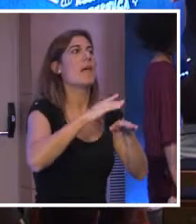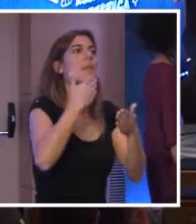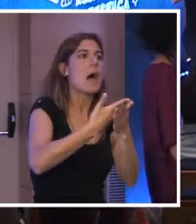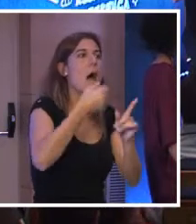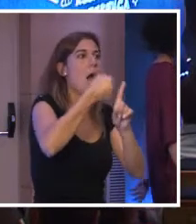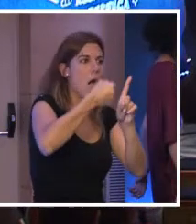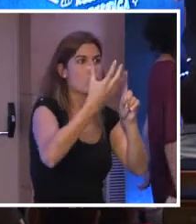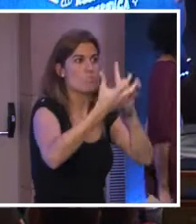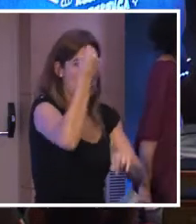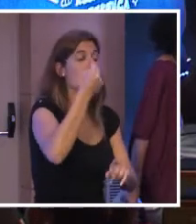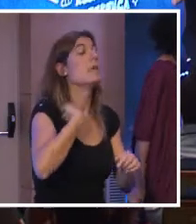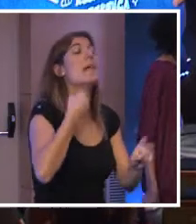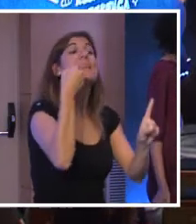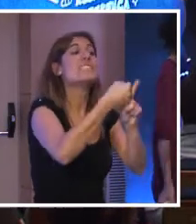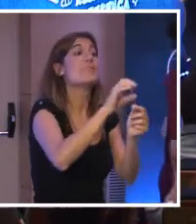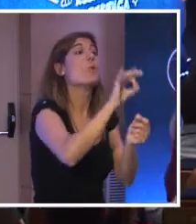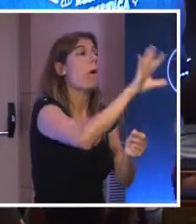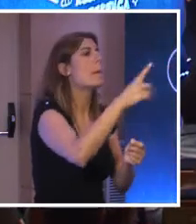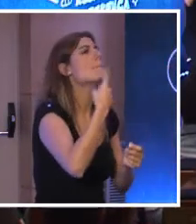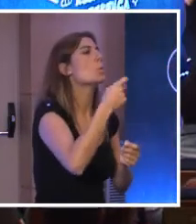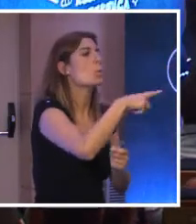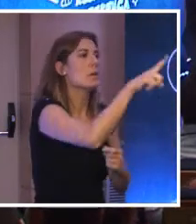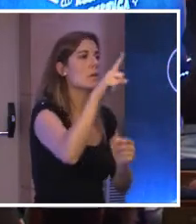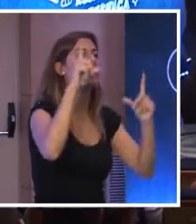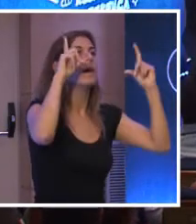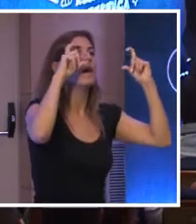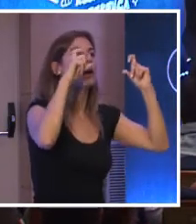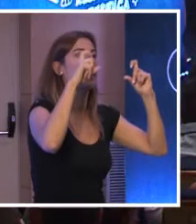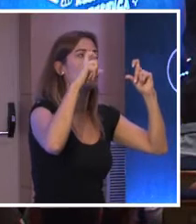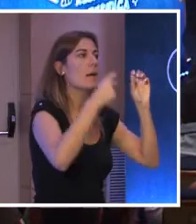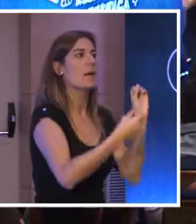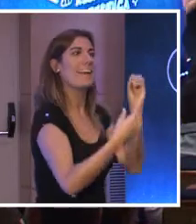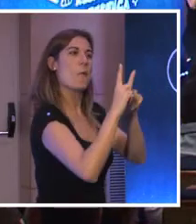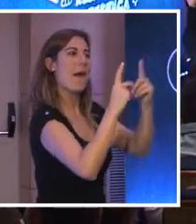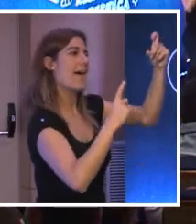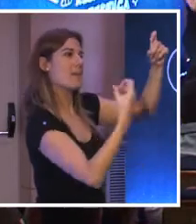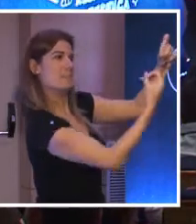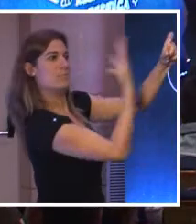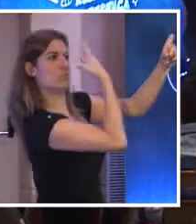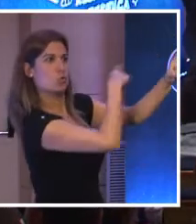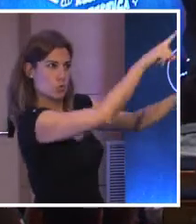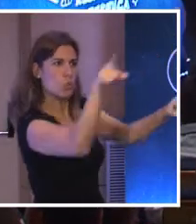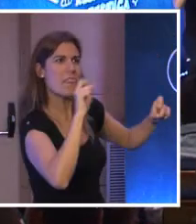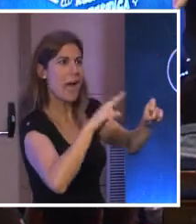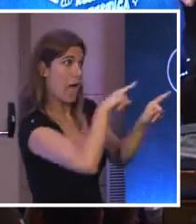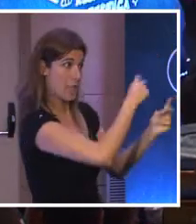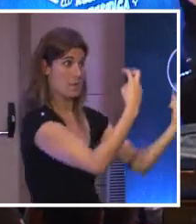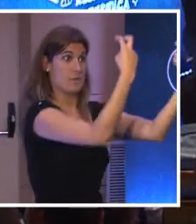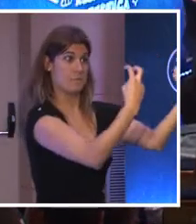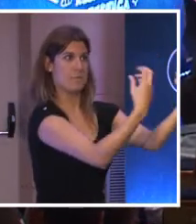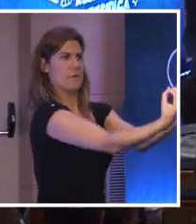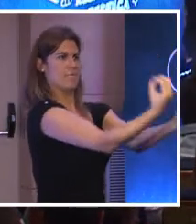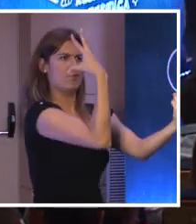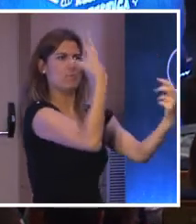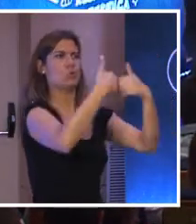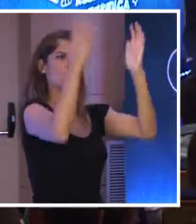fantástico. O desafio é este. Estão disponíveis para uma selfie junto de todo este público? Opa. Para podermos tornar este